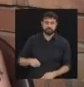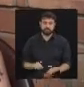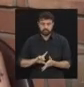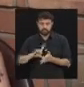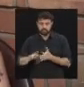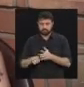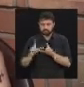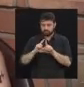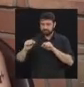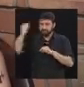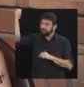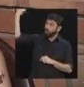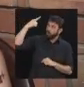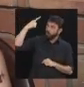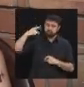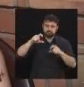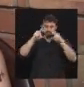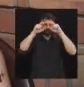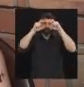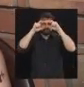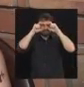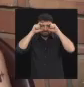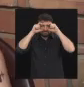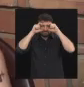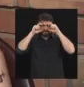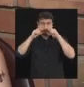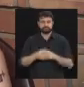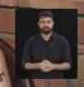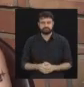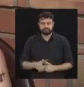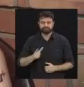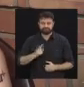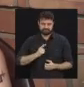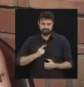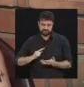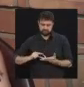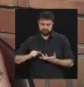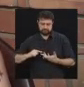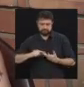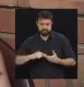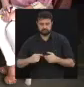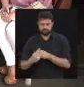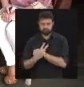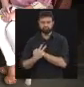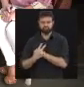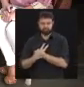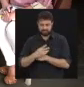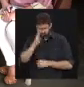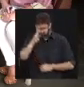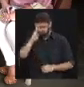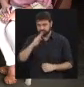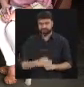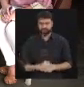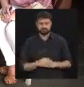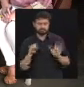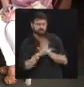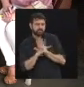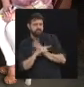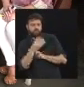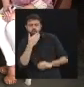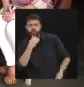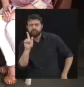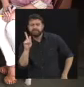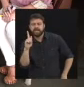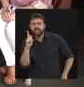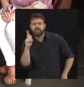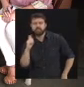sair e tiver sol, usar óculos. Esses são os cuidados principais. E você, Gabriel, qual a sua